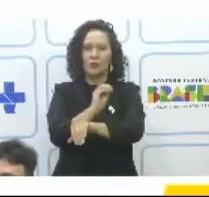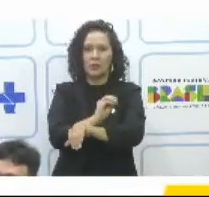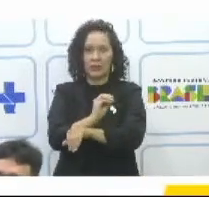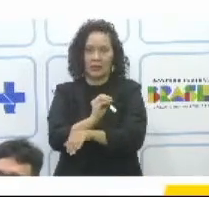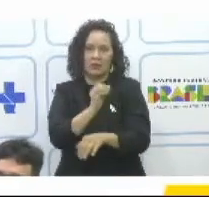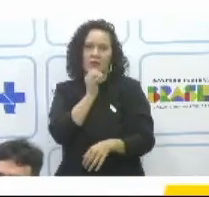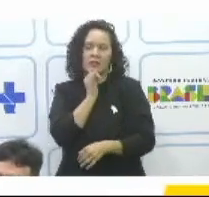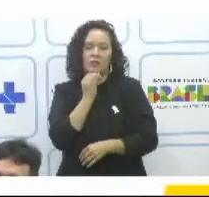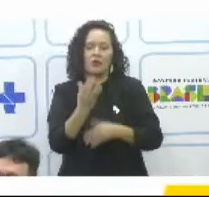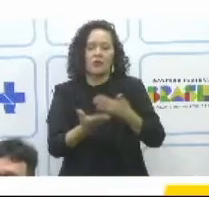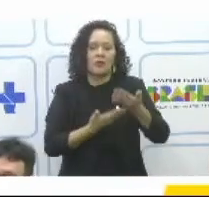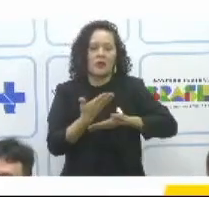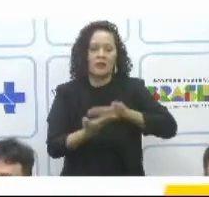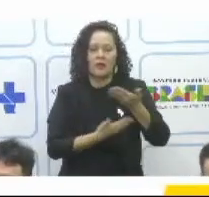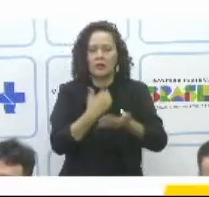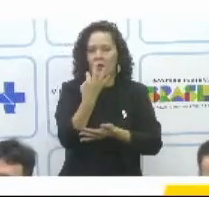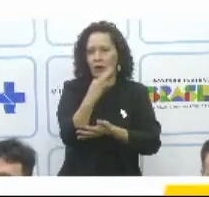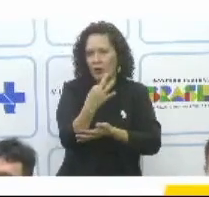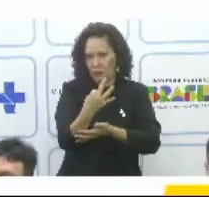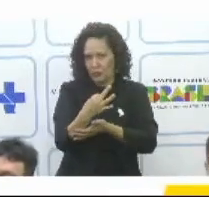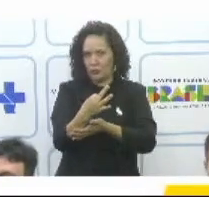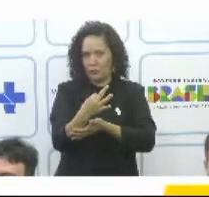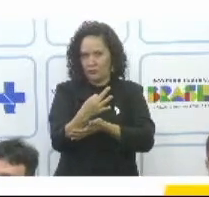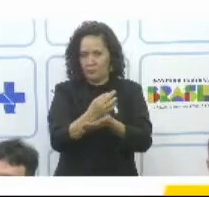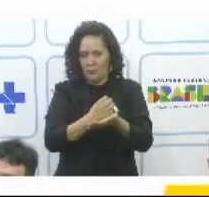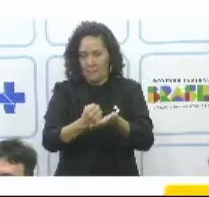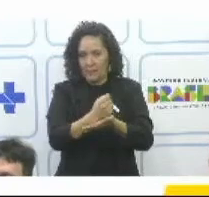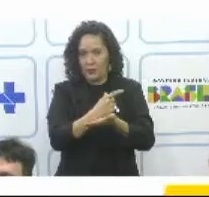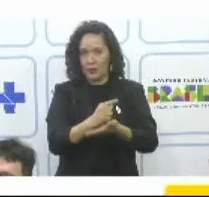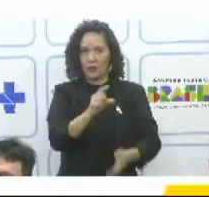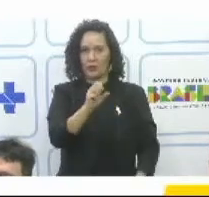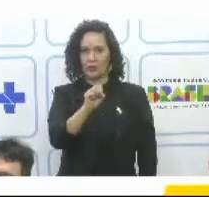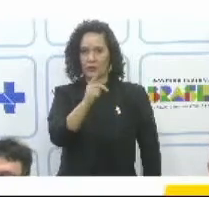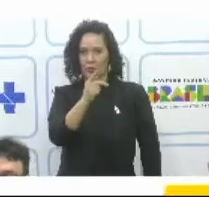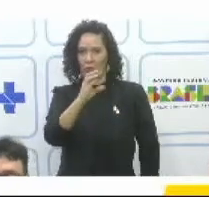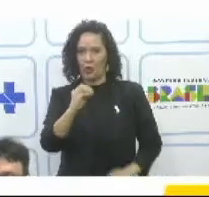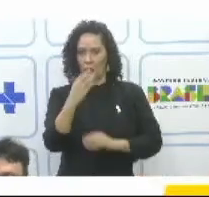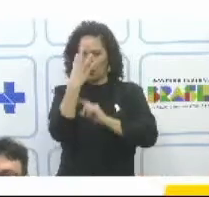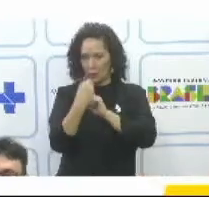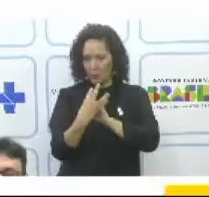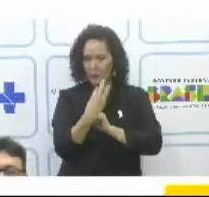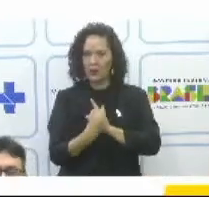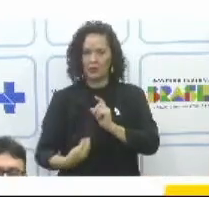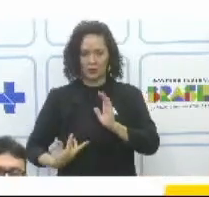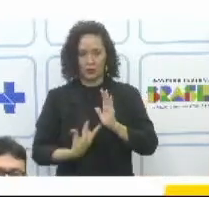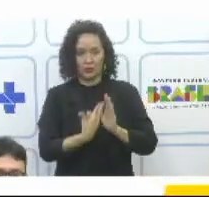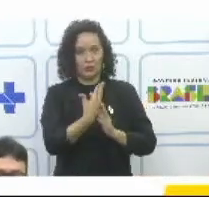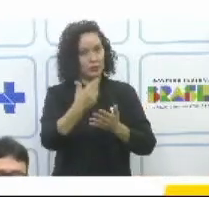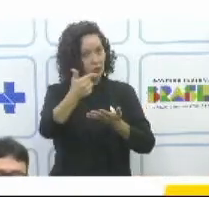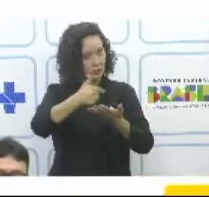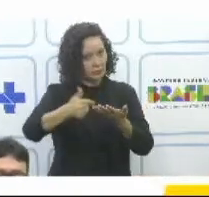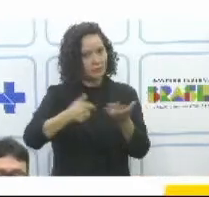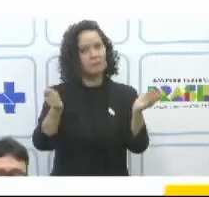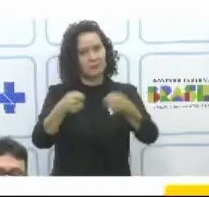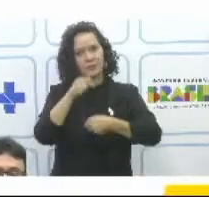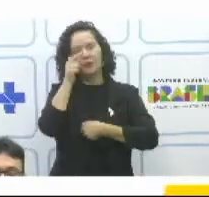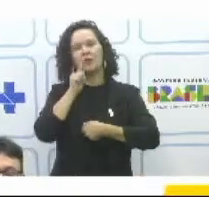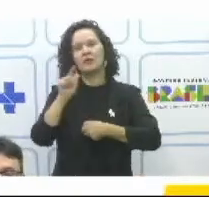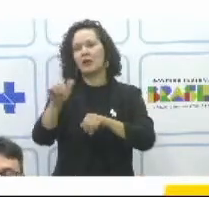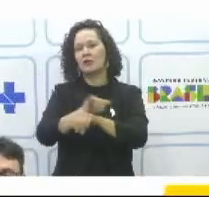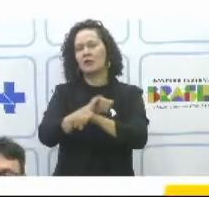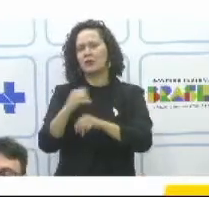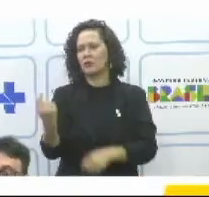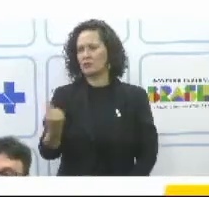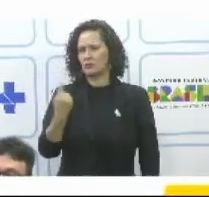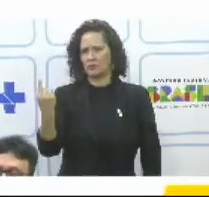dor, que a gente vai ter o uso, né, de opioides, de exames de imagem, né, de cirurgia como uma possibilidade de cuidado, mas não